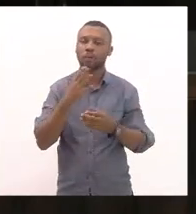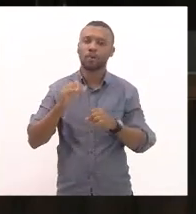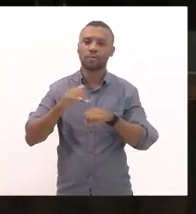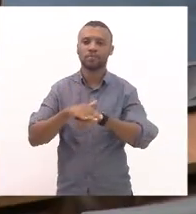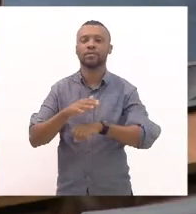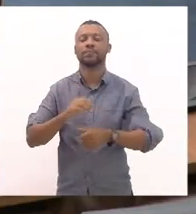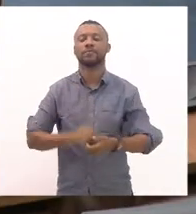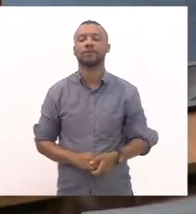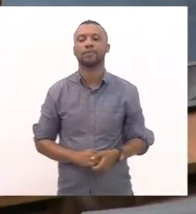noite